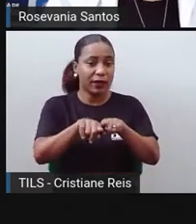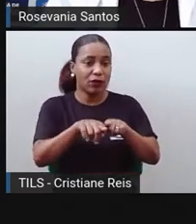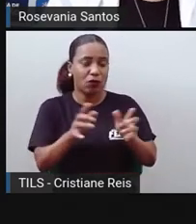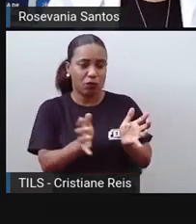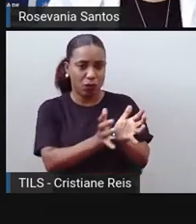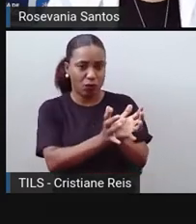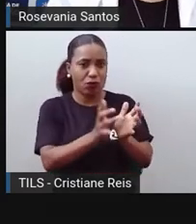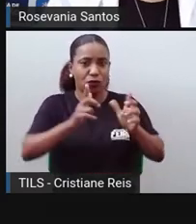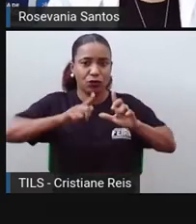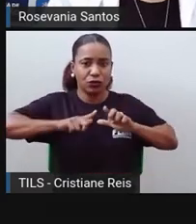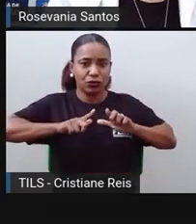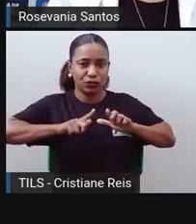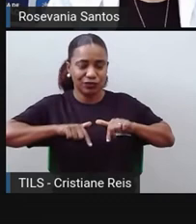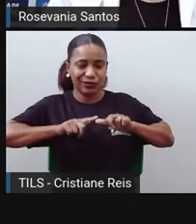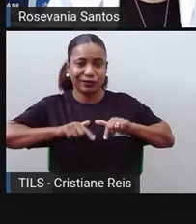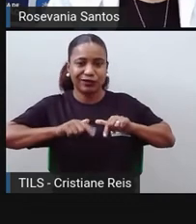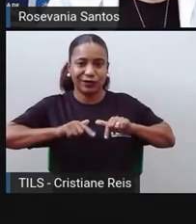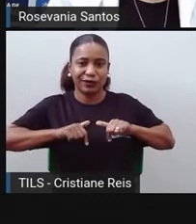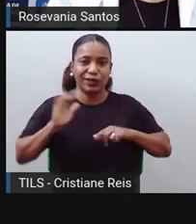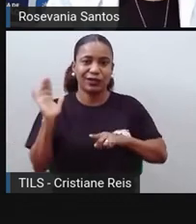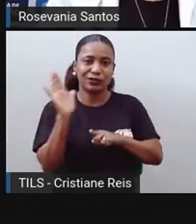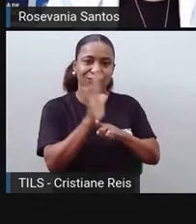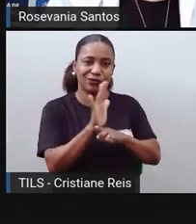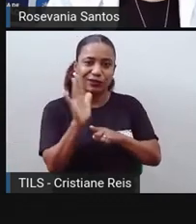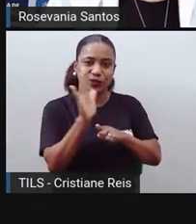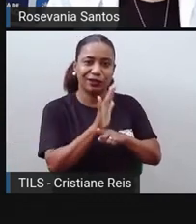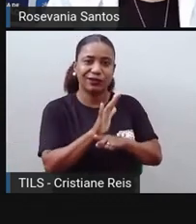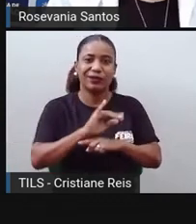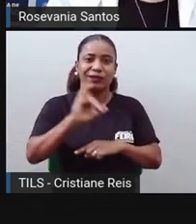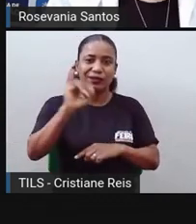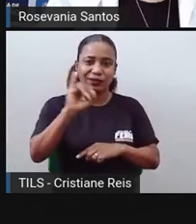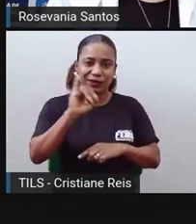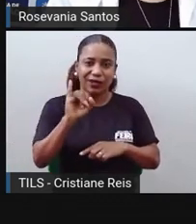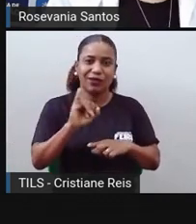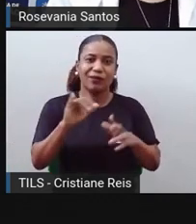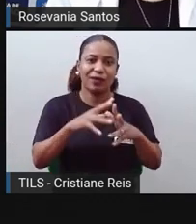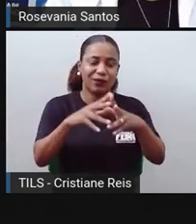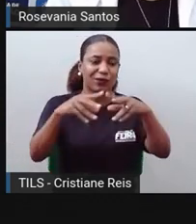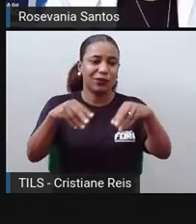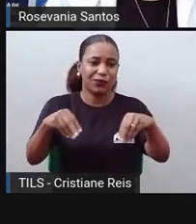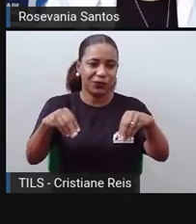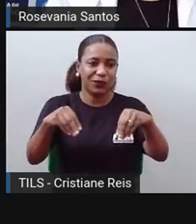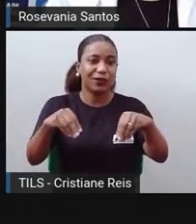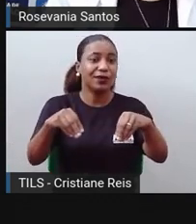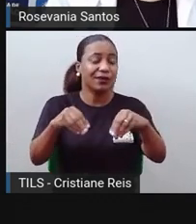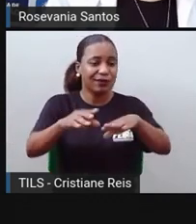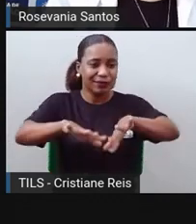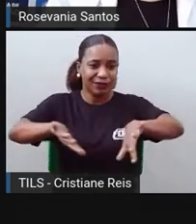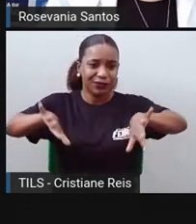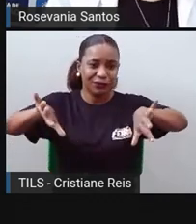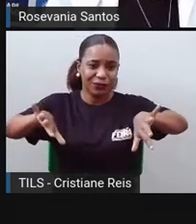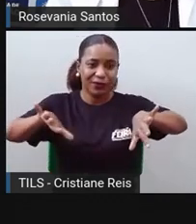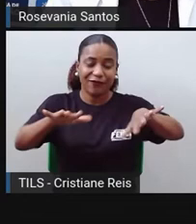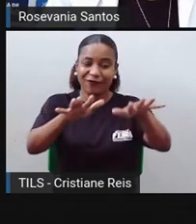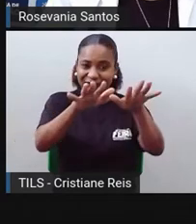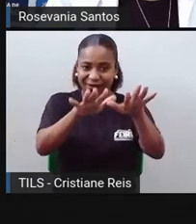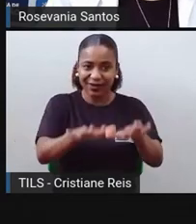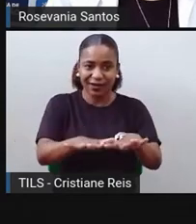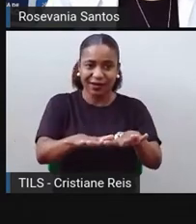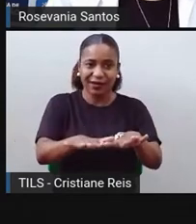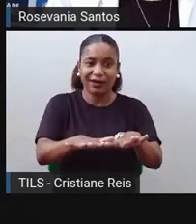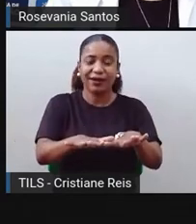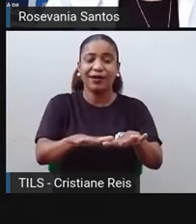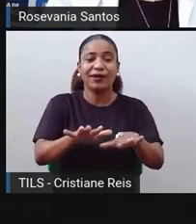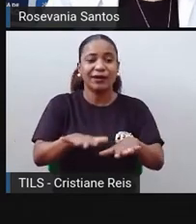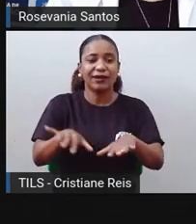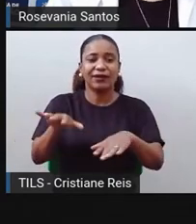aos poucos, os conflitos foram, digamos assim, né, expulsando os muçulmanos da região. Então, à medida, né, que os